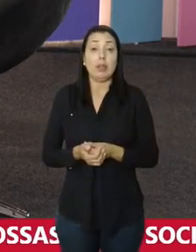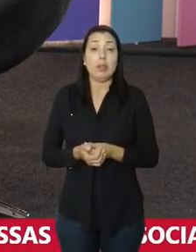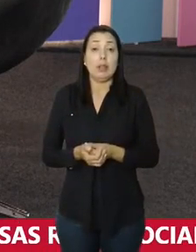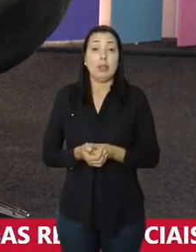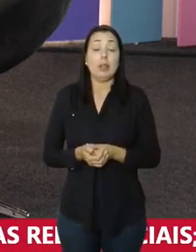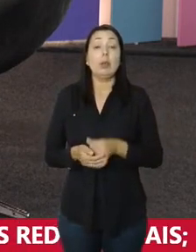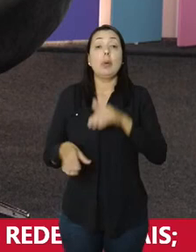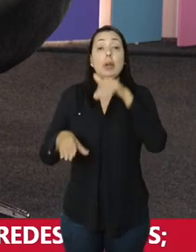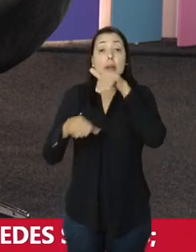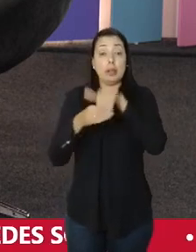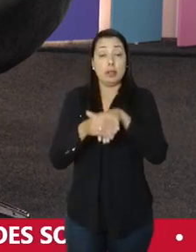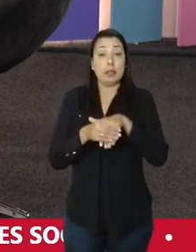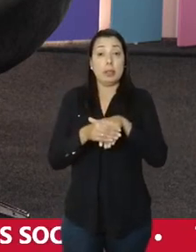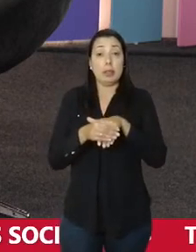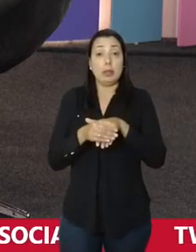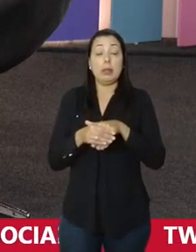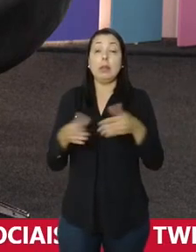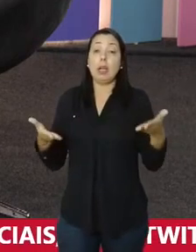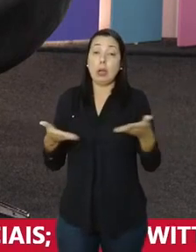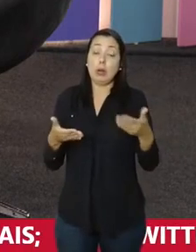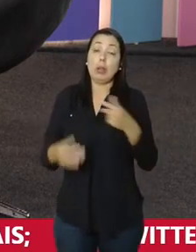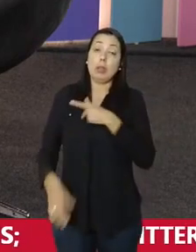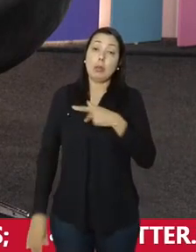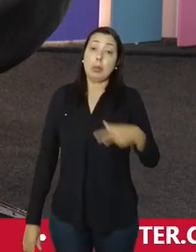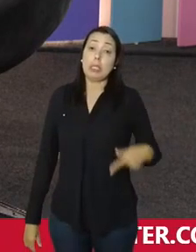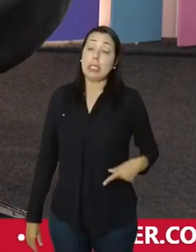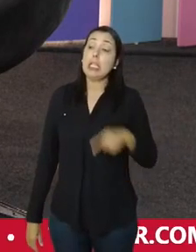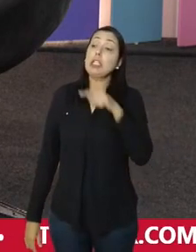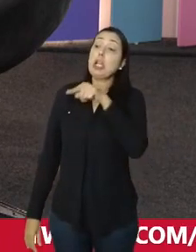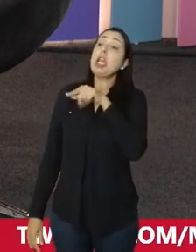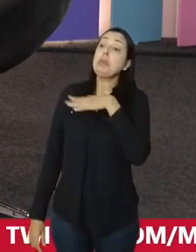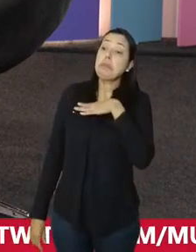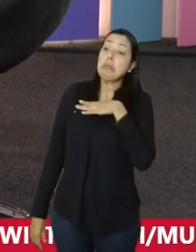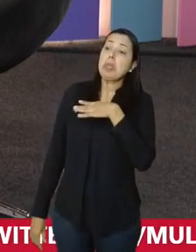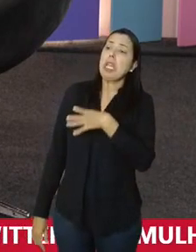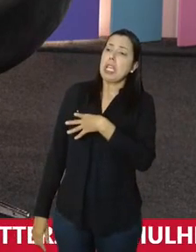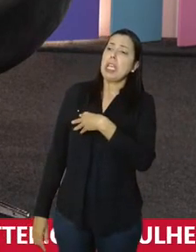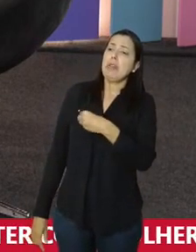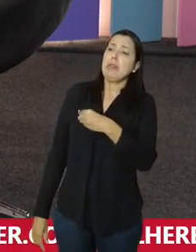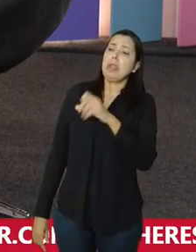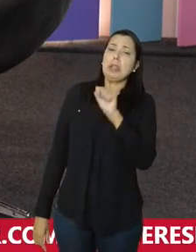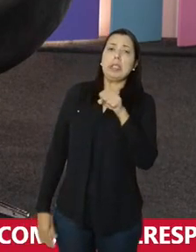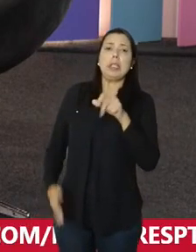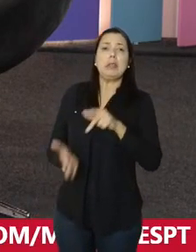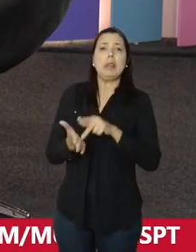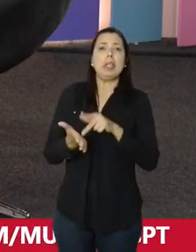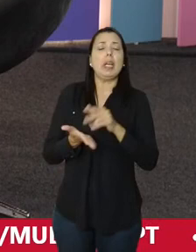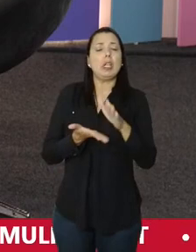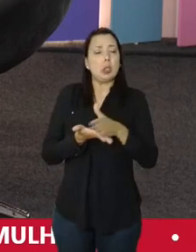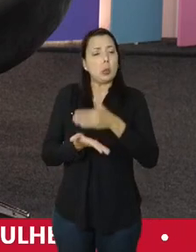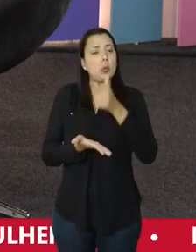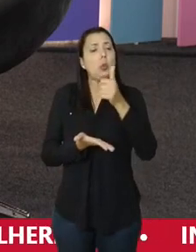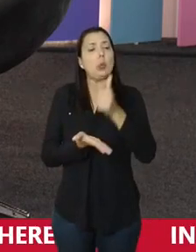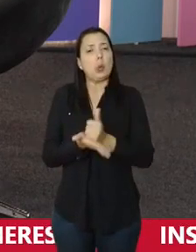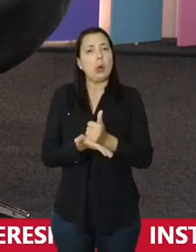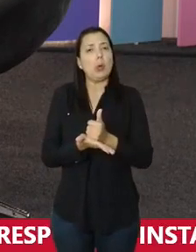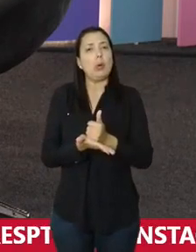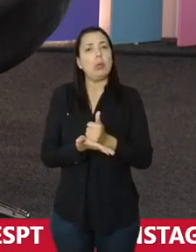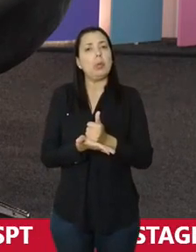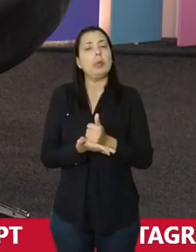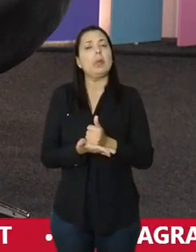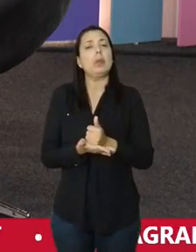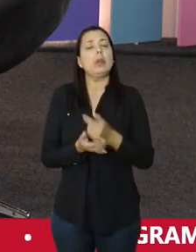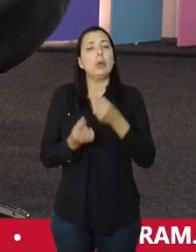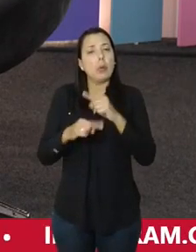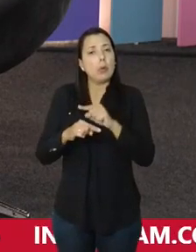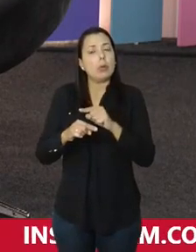a eleição do atual presidente que está aí, que é filho exatamente do golpe perpetrado contra